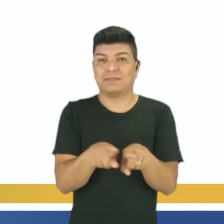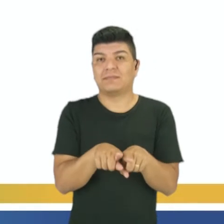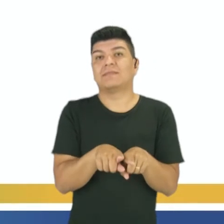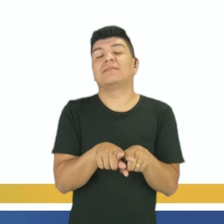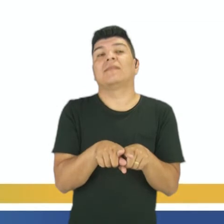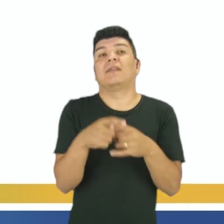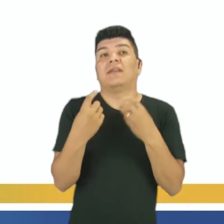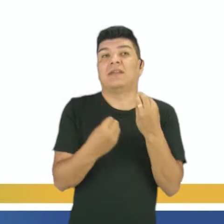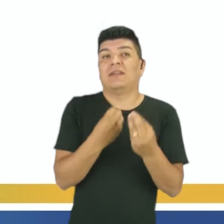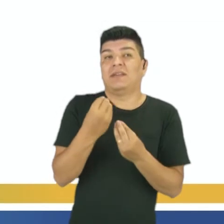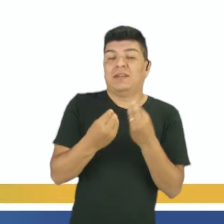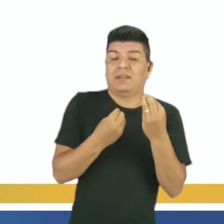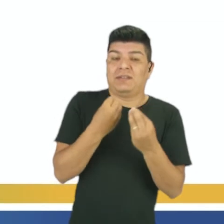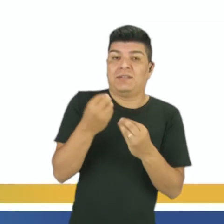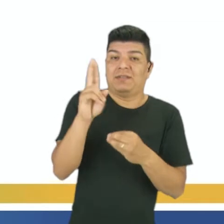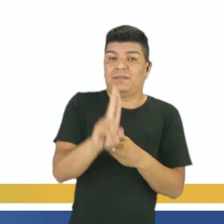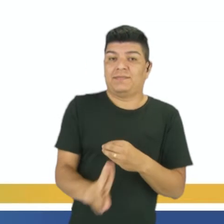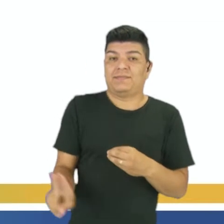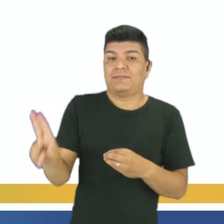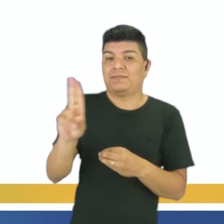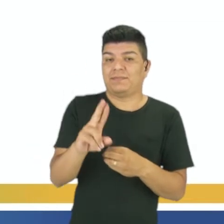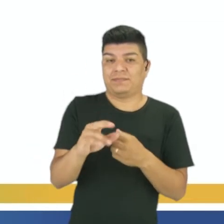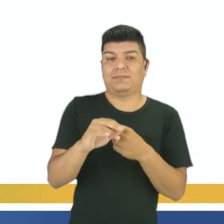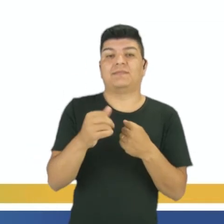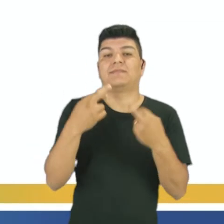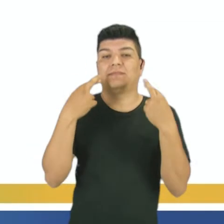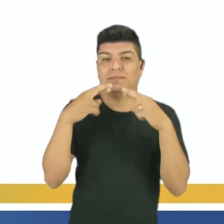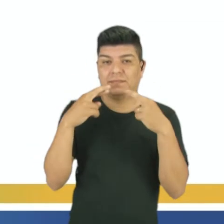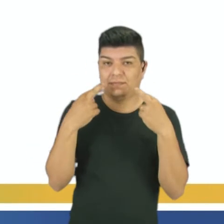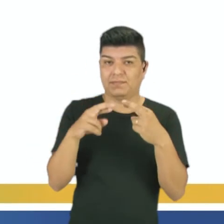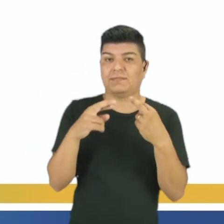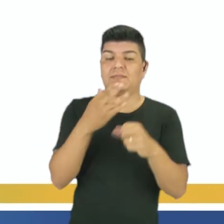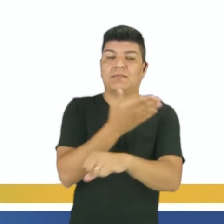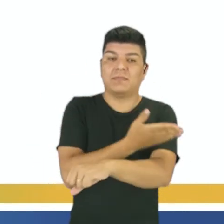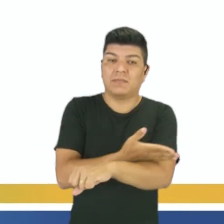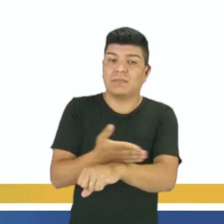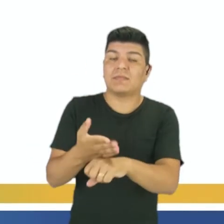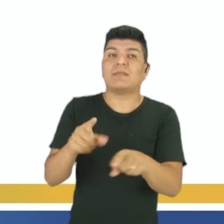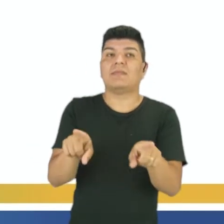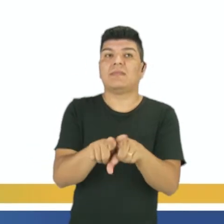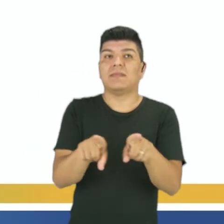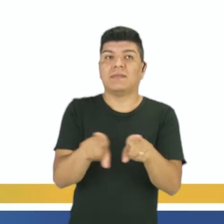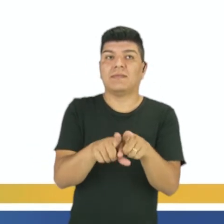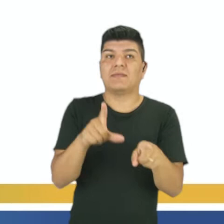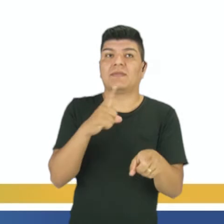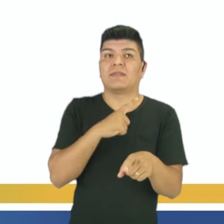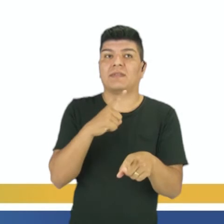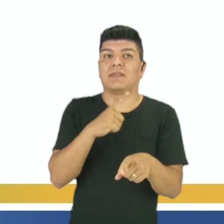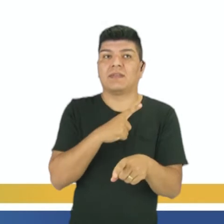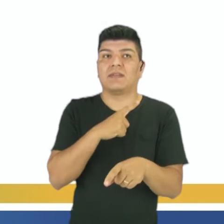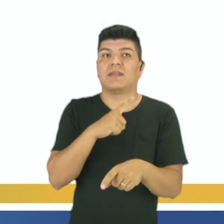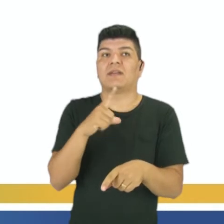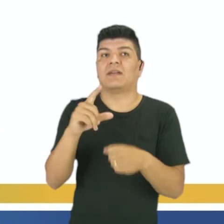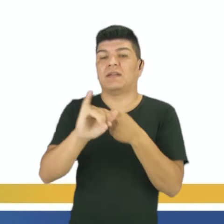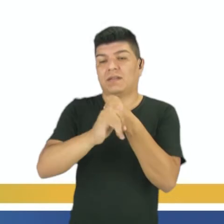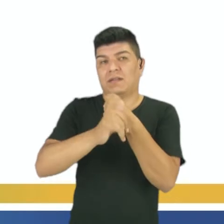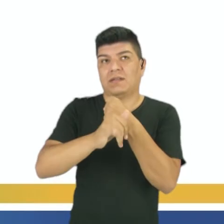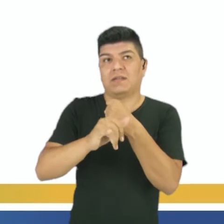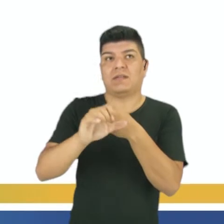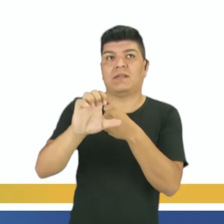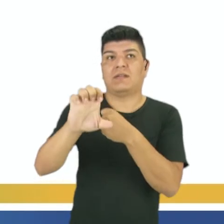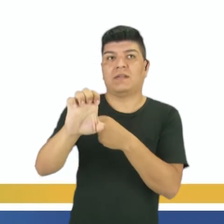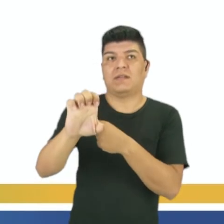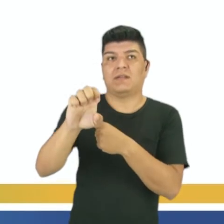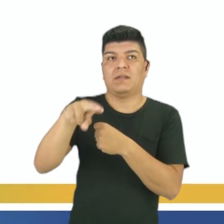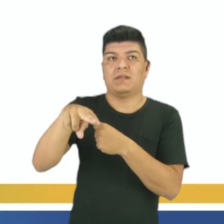essa maneira irônica de trabalhar a crítica aos costumes. Temos a crônica ensaio, que é quando ela